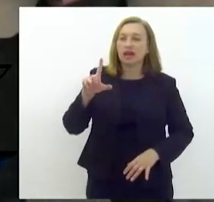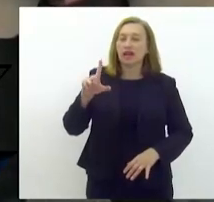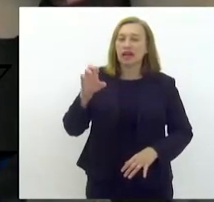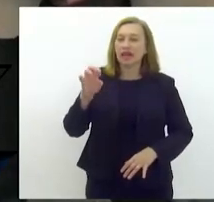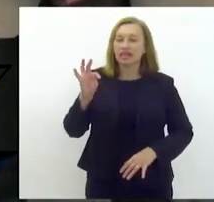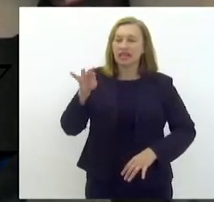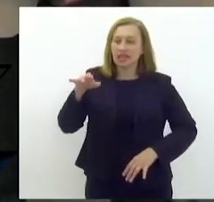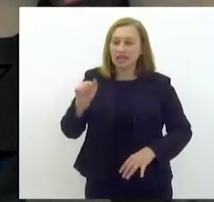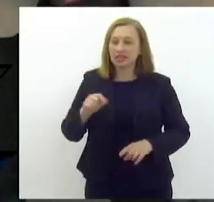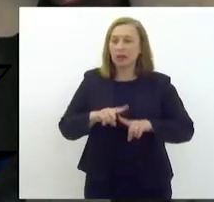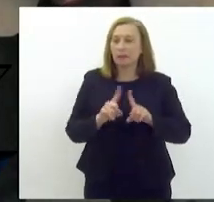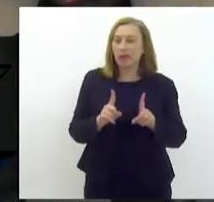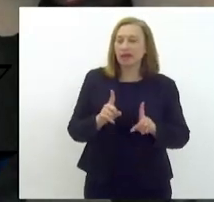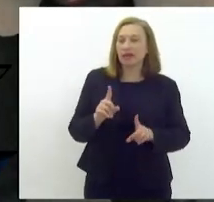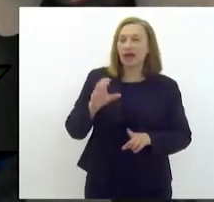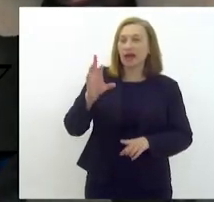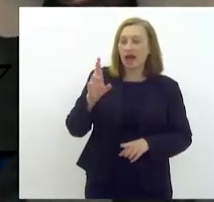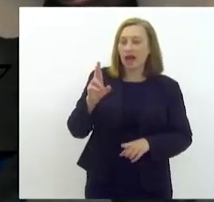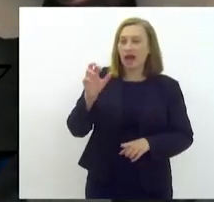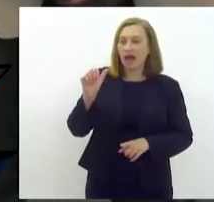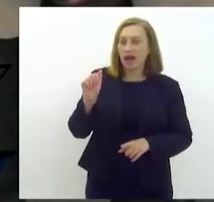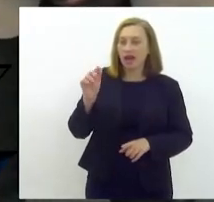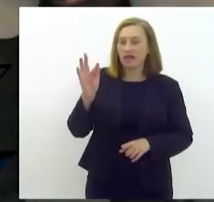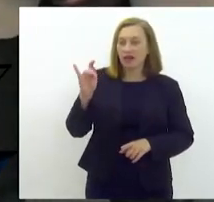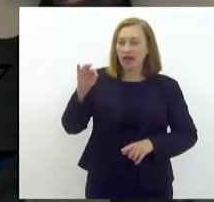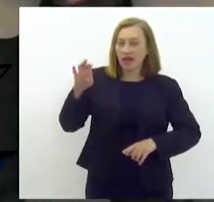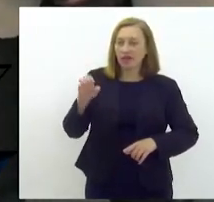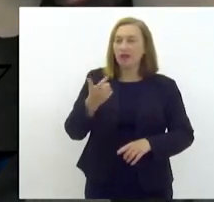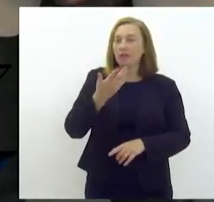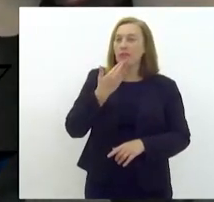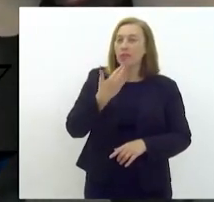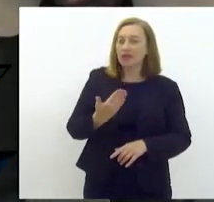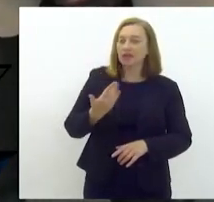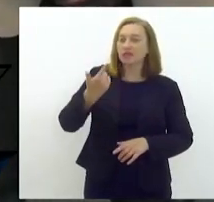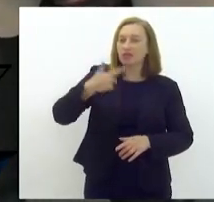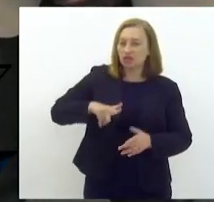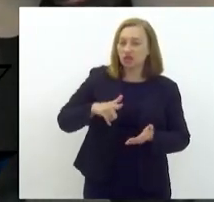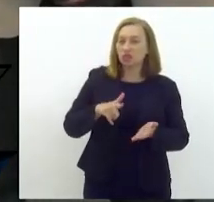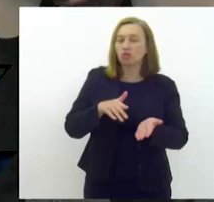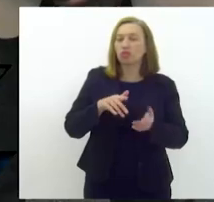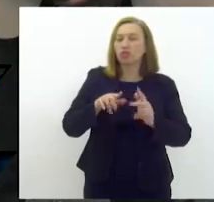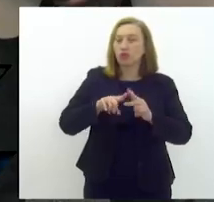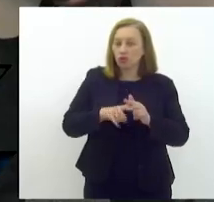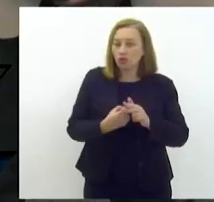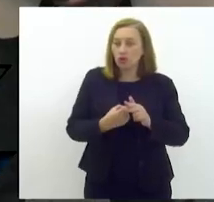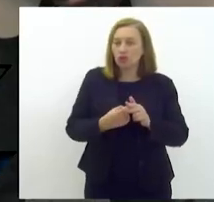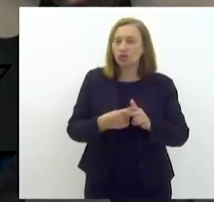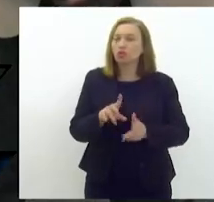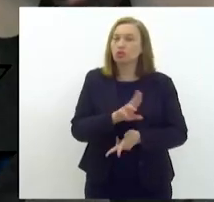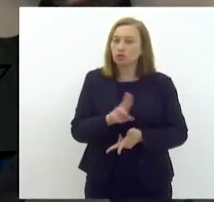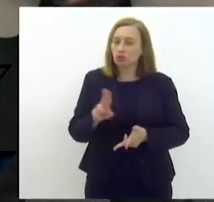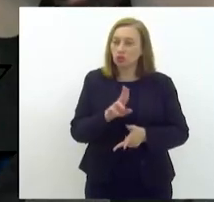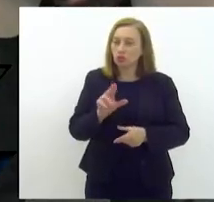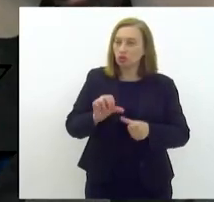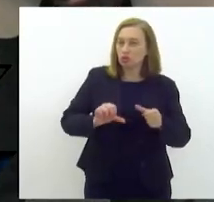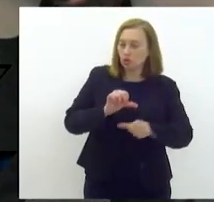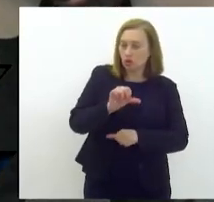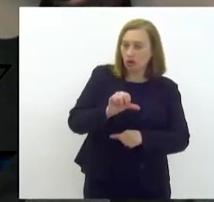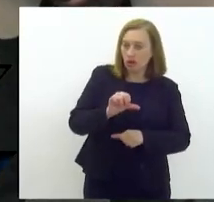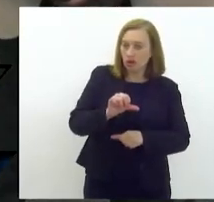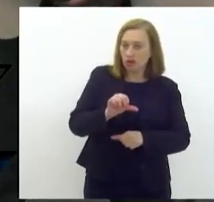Rafaela Bispo de Parati a gente vai pedir a republicação do projeto fazendo a correção do nome colocando a